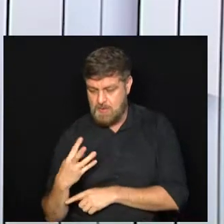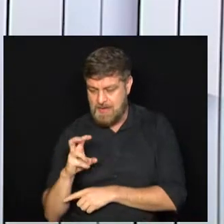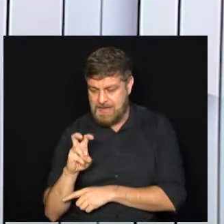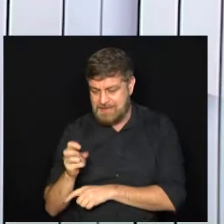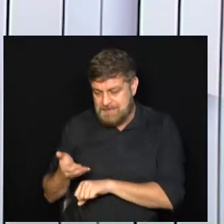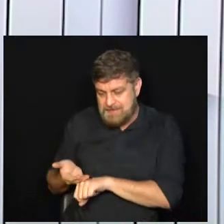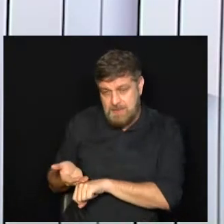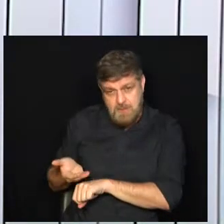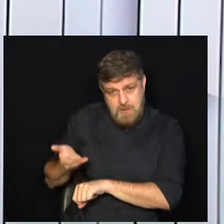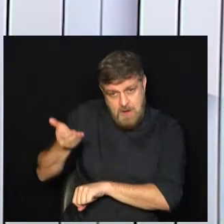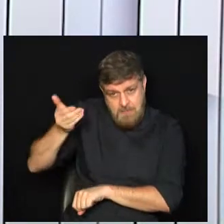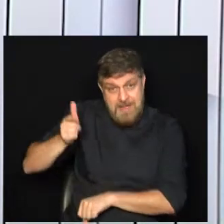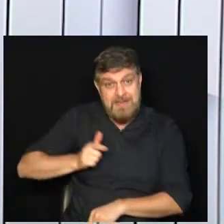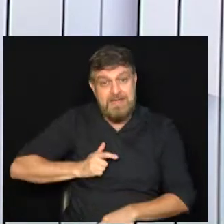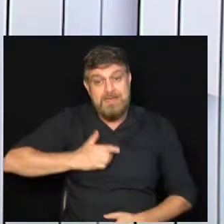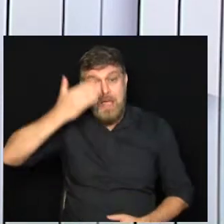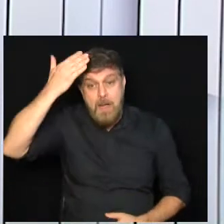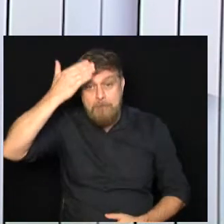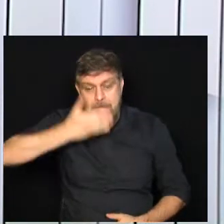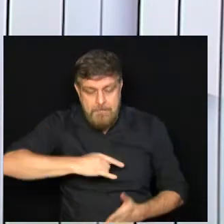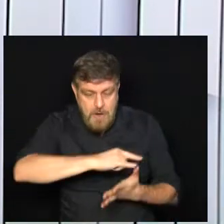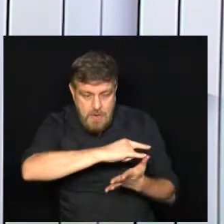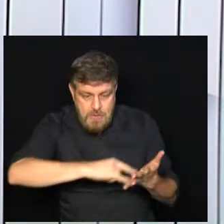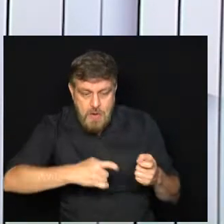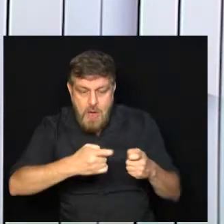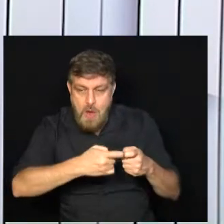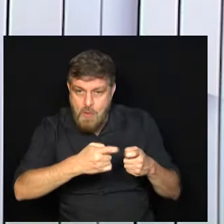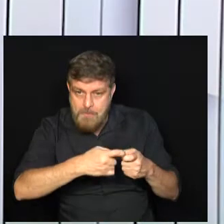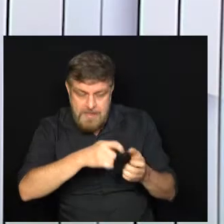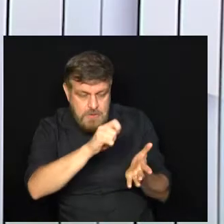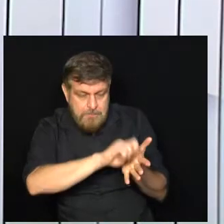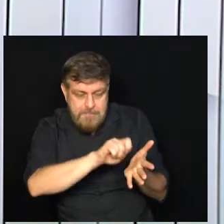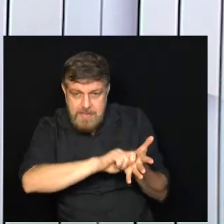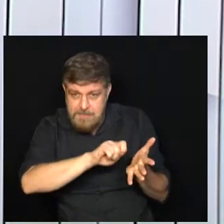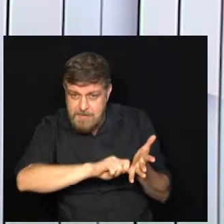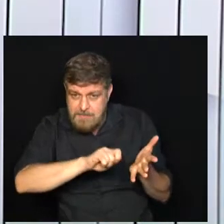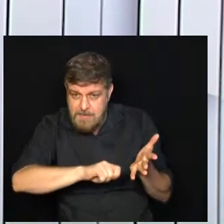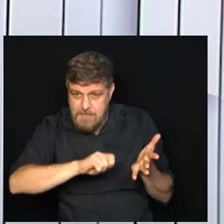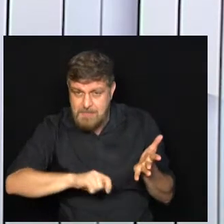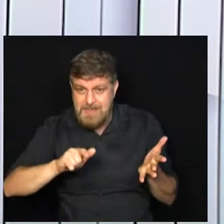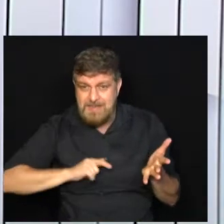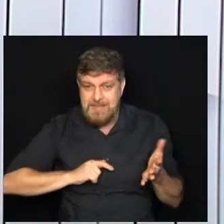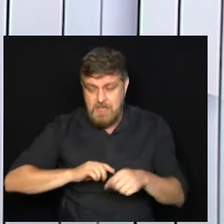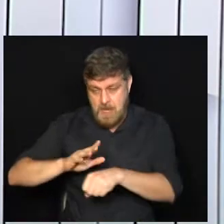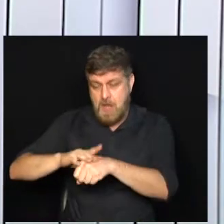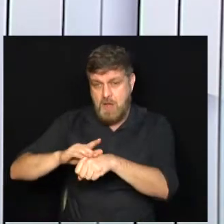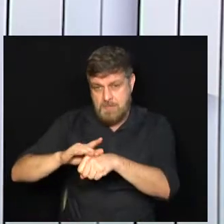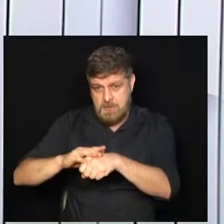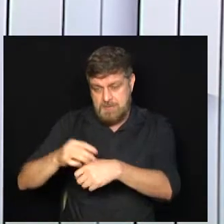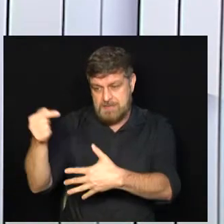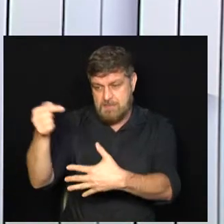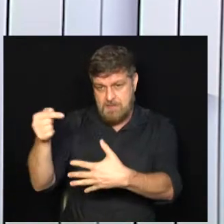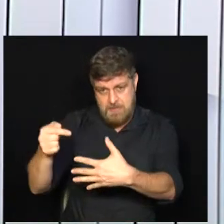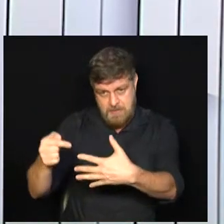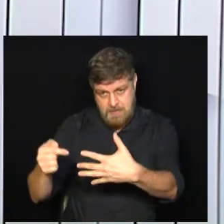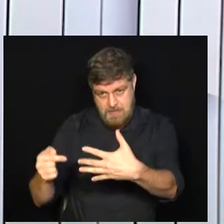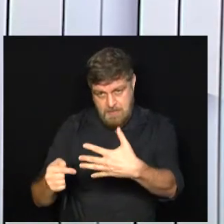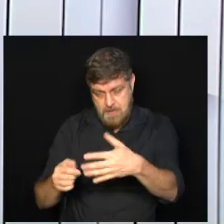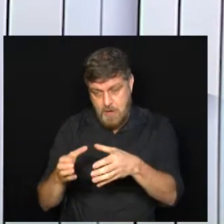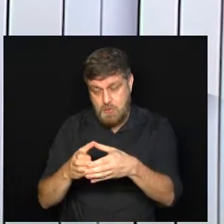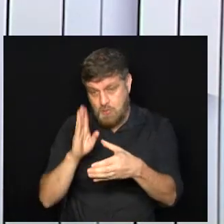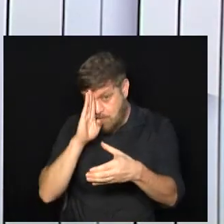que ter a comprovação médica de risco em decorrência de uma das comorbidades que são prioritárias